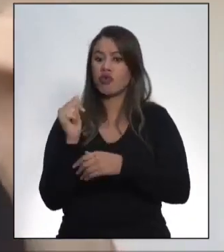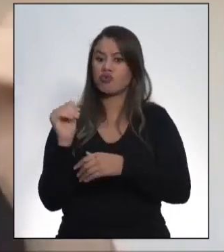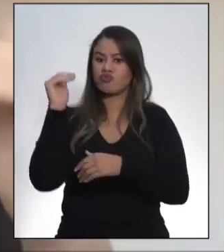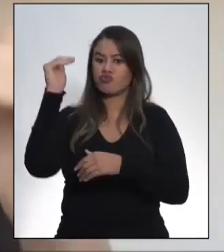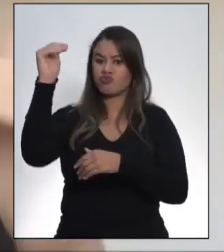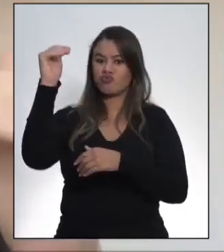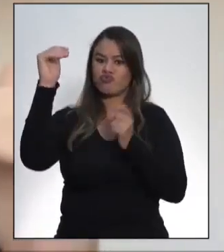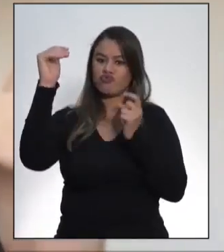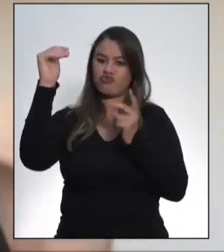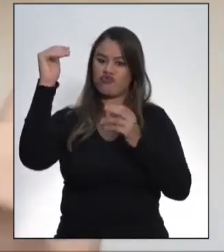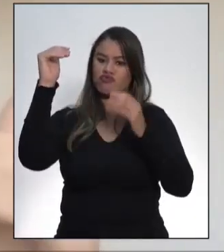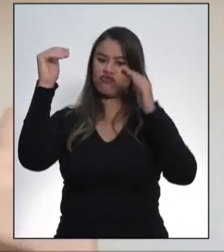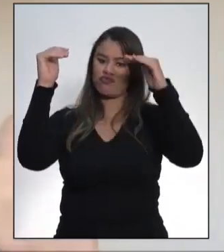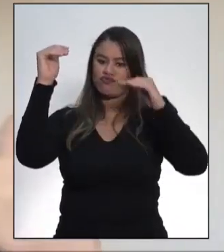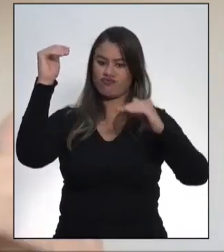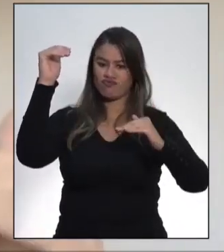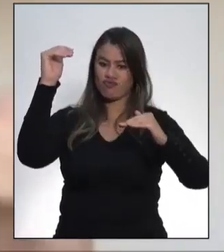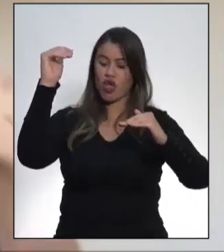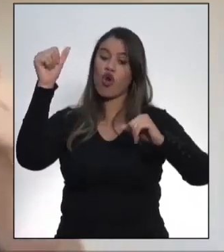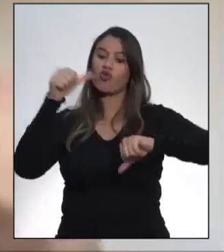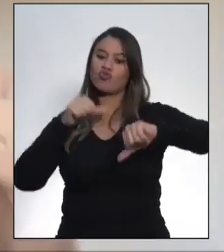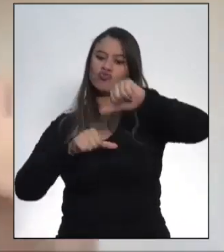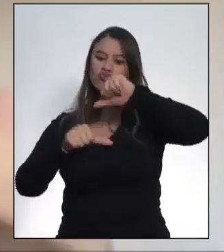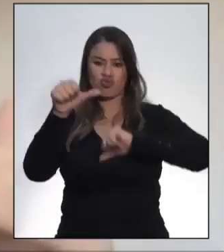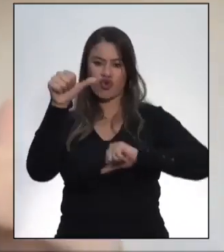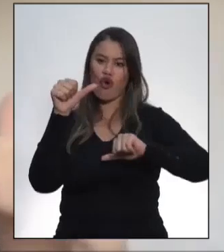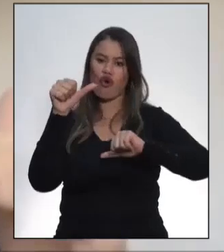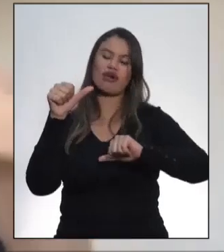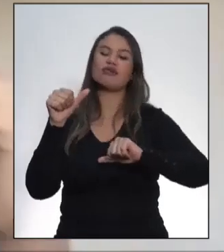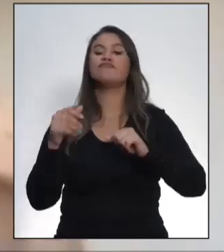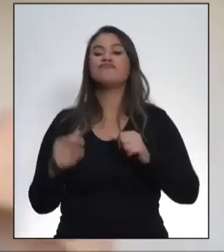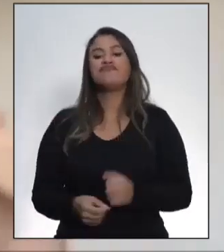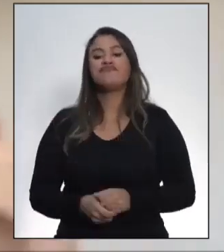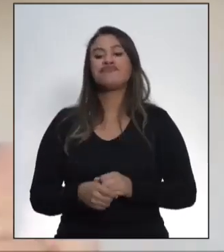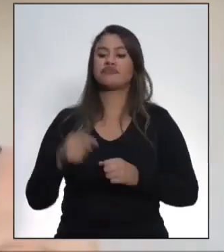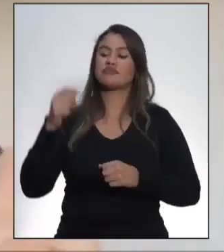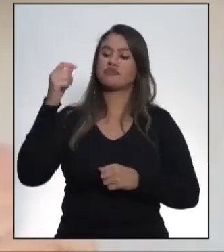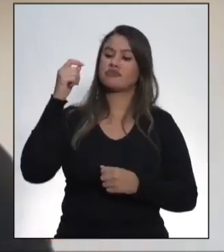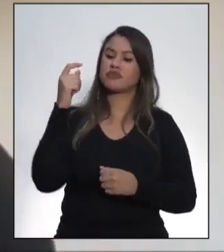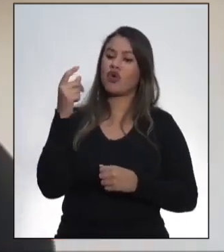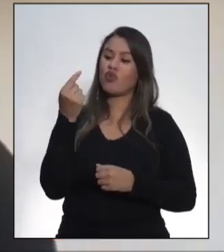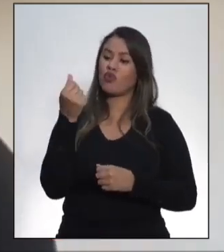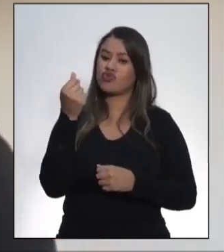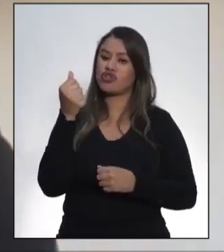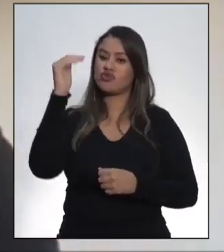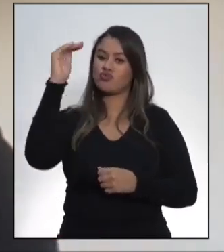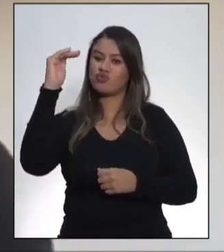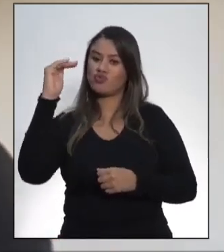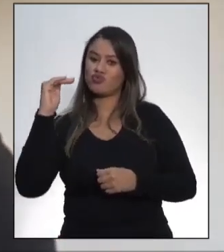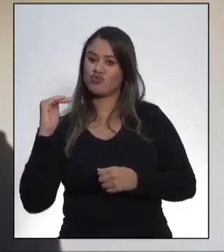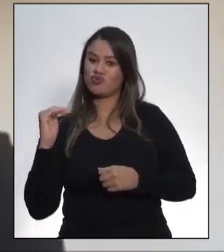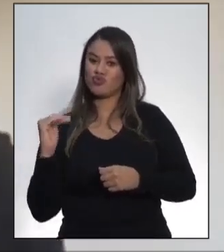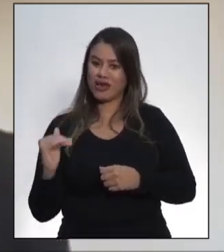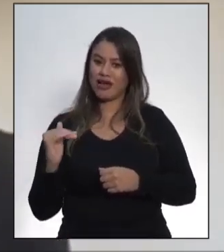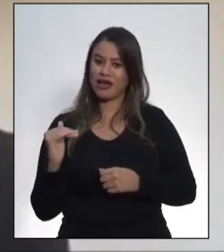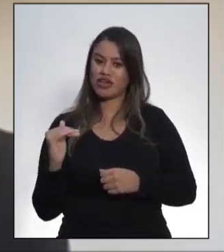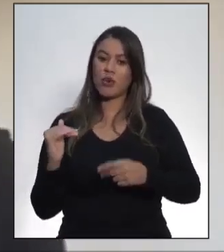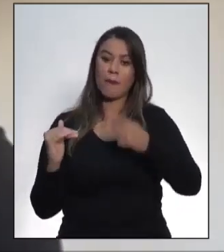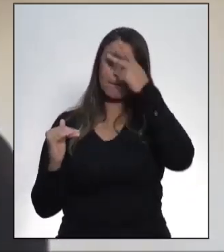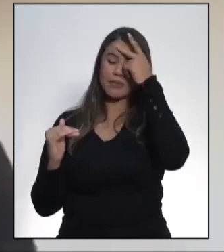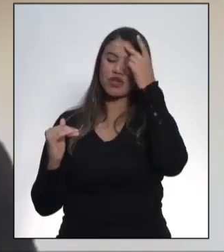que o volume da demanda aumente. Se o produto ou serviço tem um preço mais baixo, a tendência é que o volume de